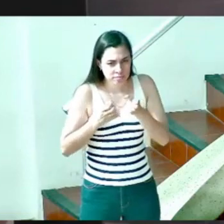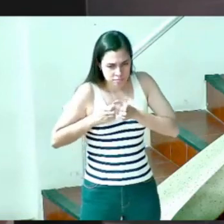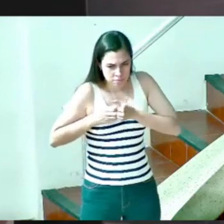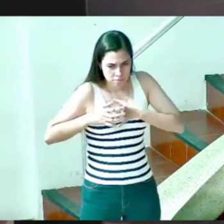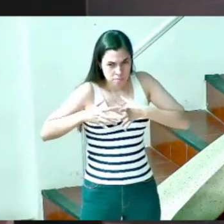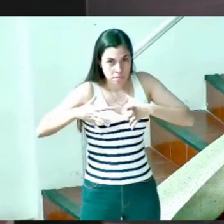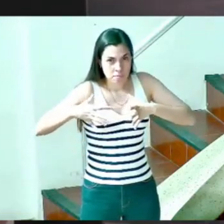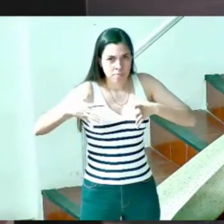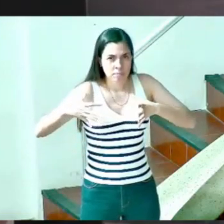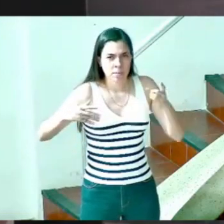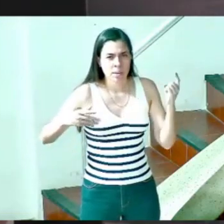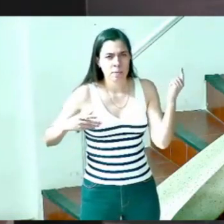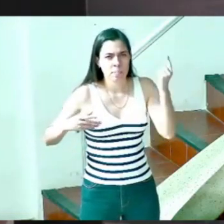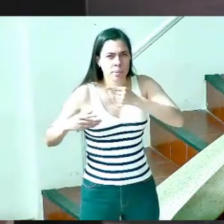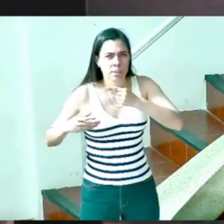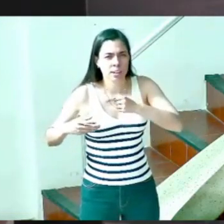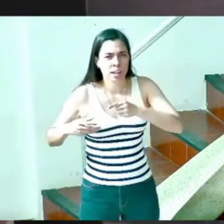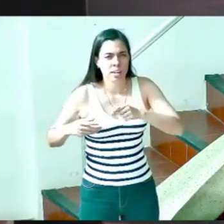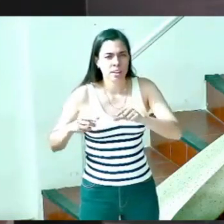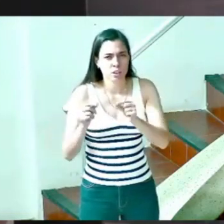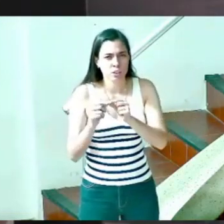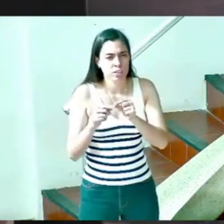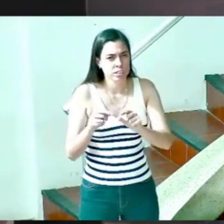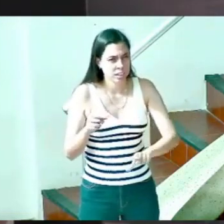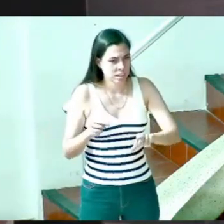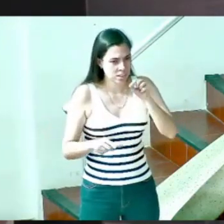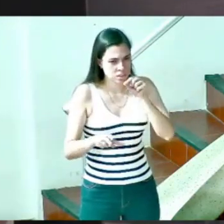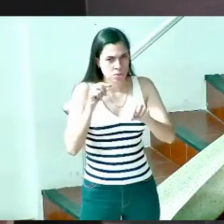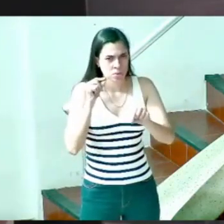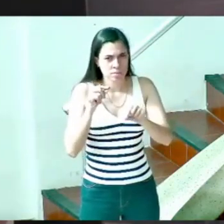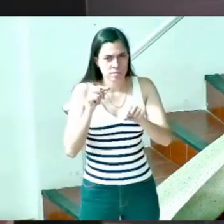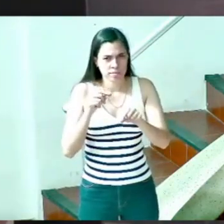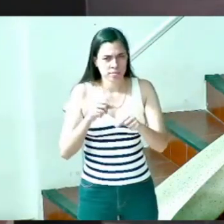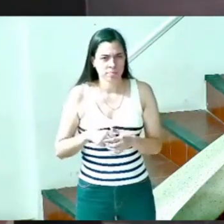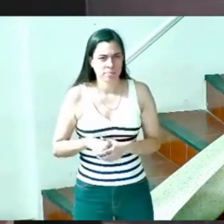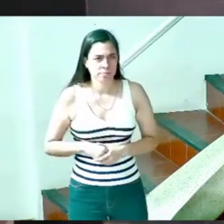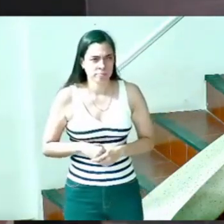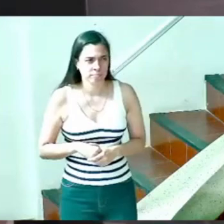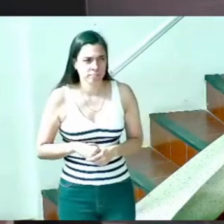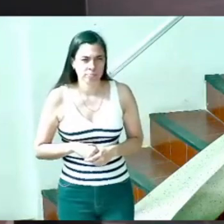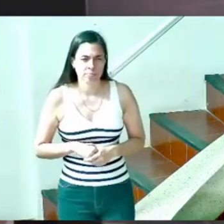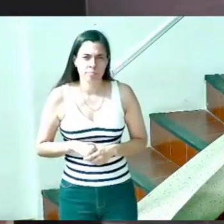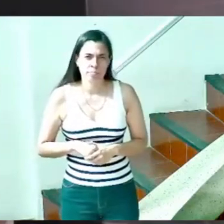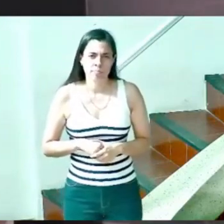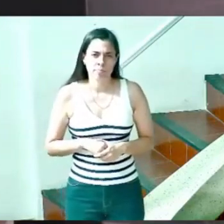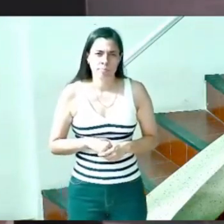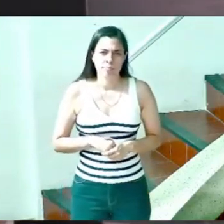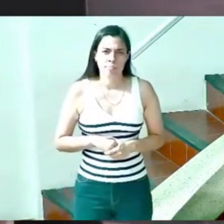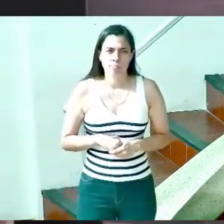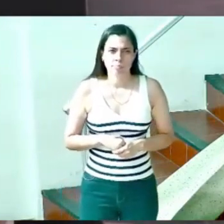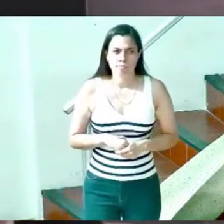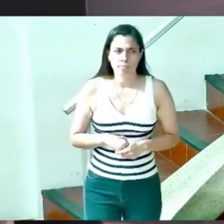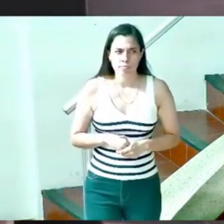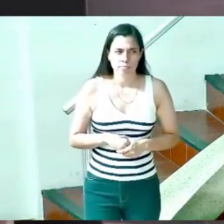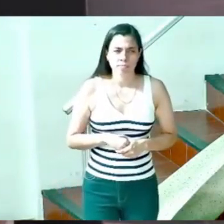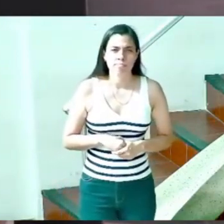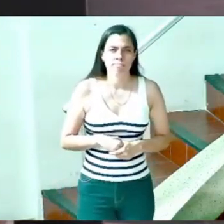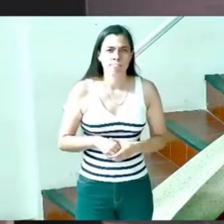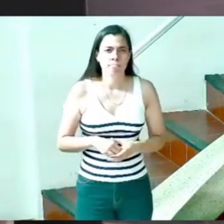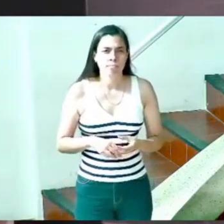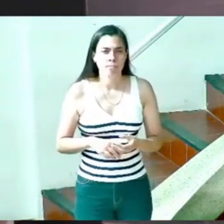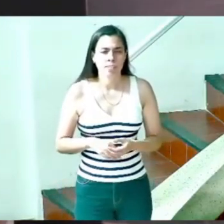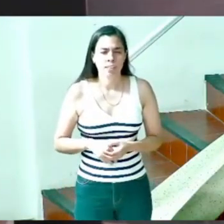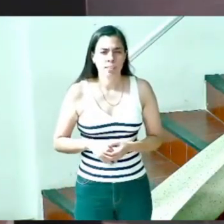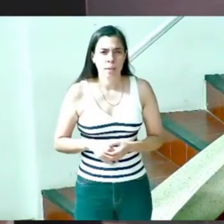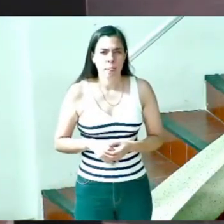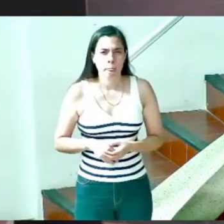cada um de nós, querendo flertar com as coisas que nos davam prazer quando éramos